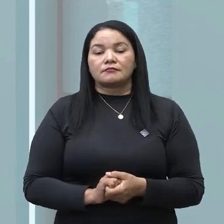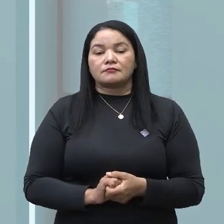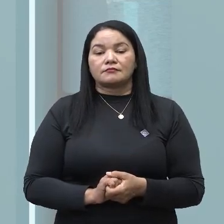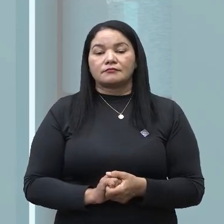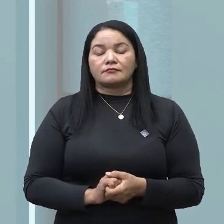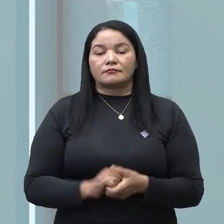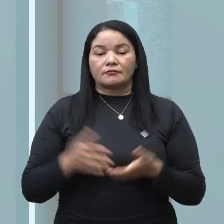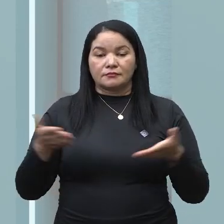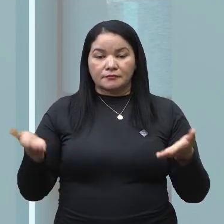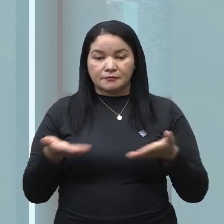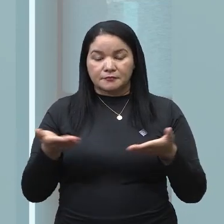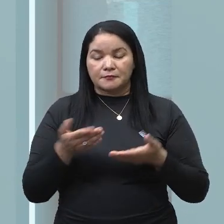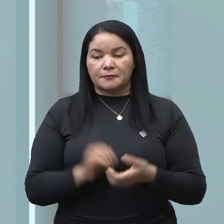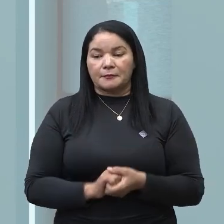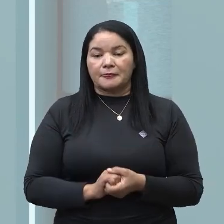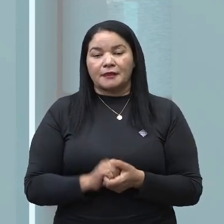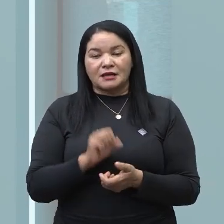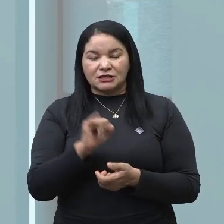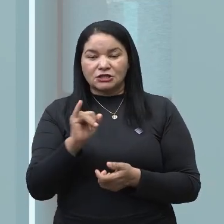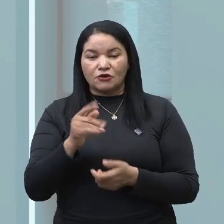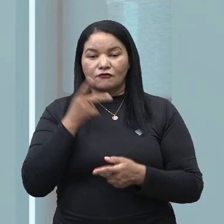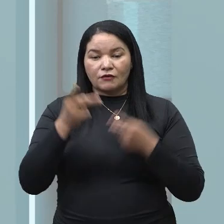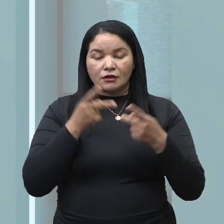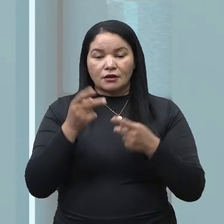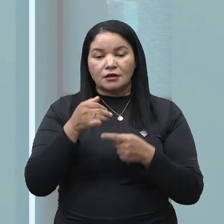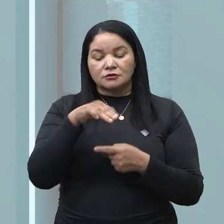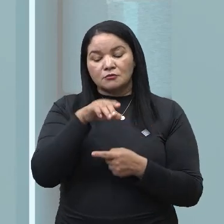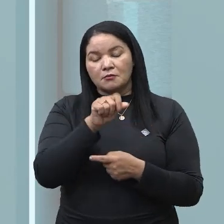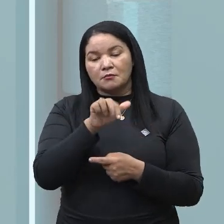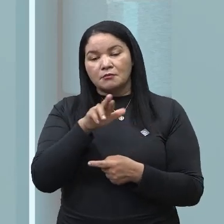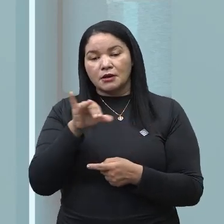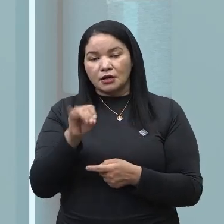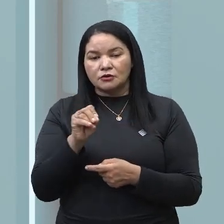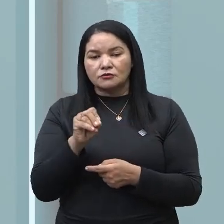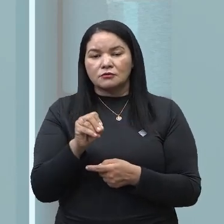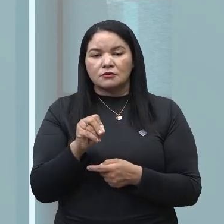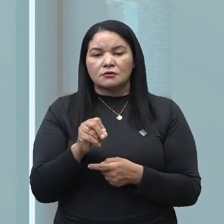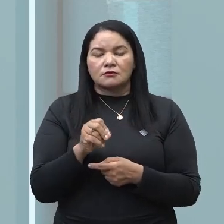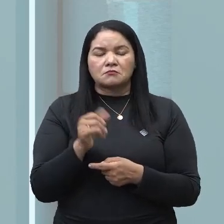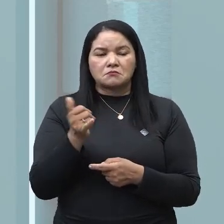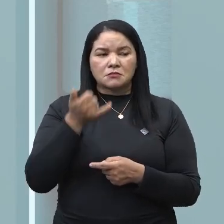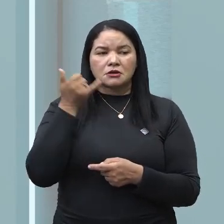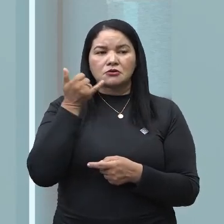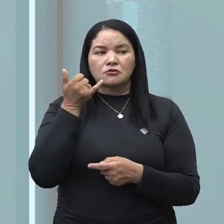ó, Mário me ligou para dizer